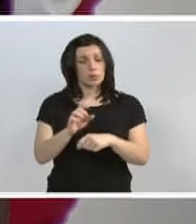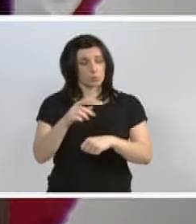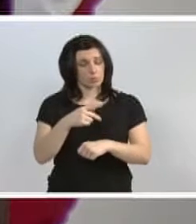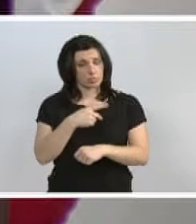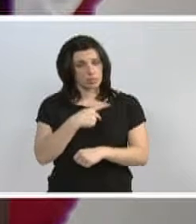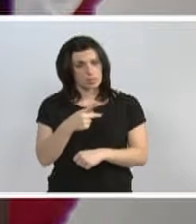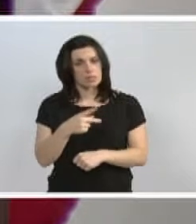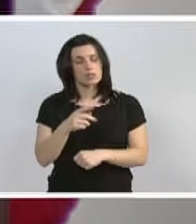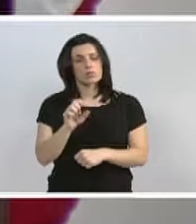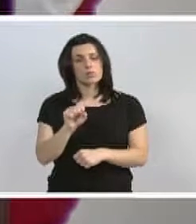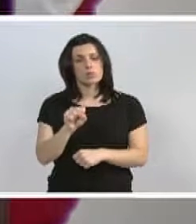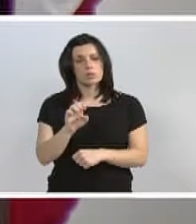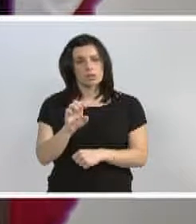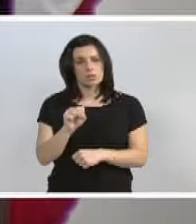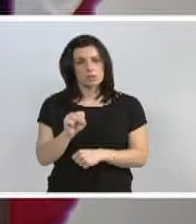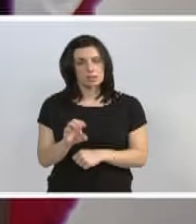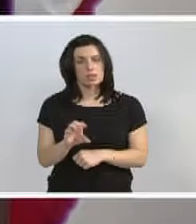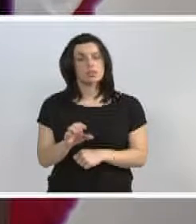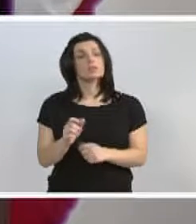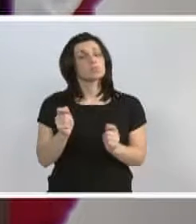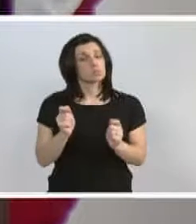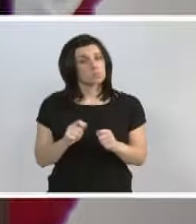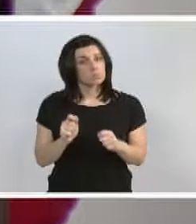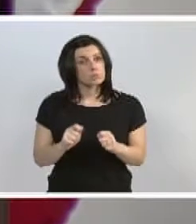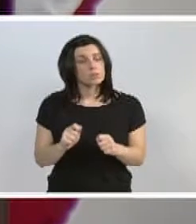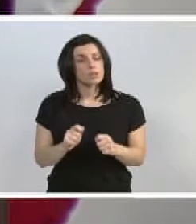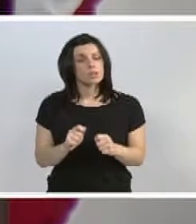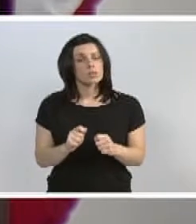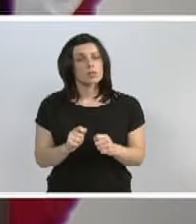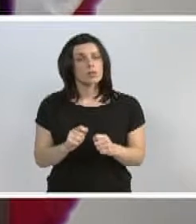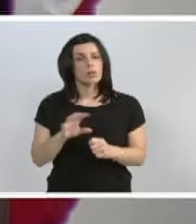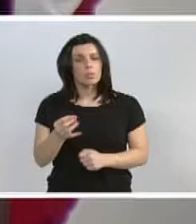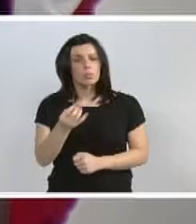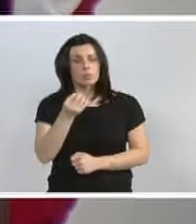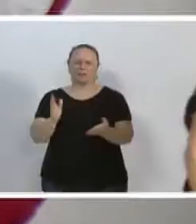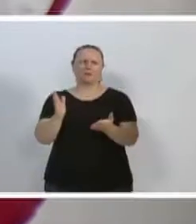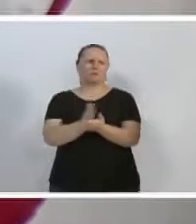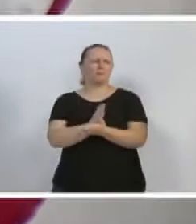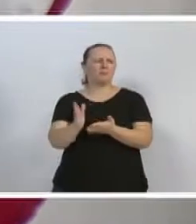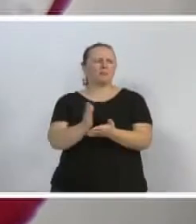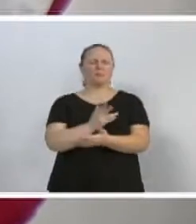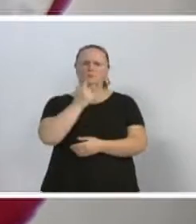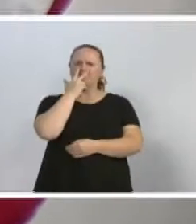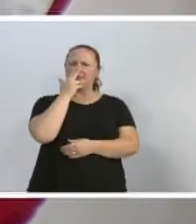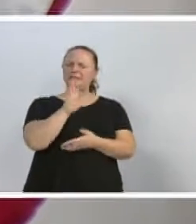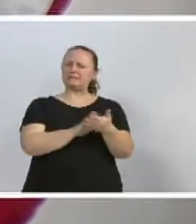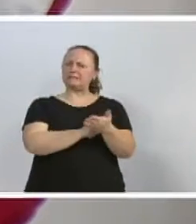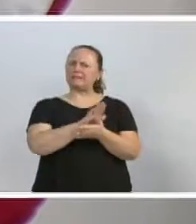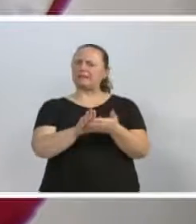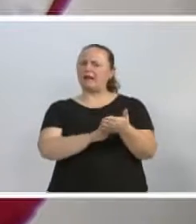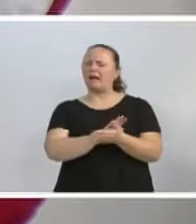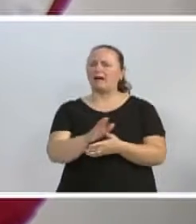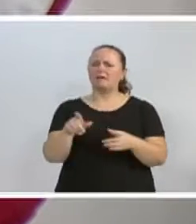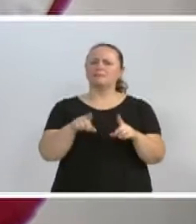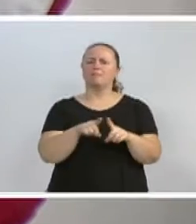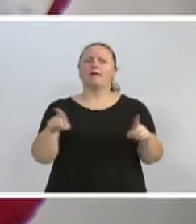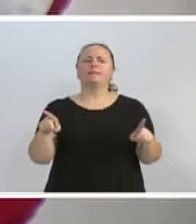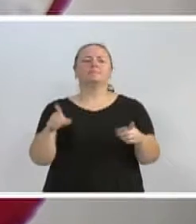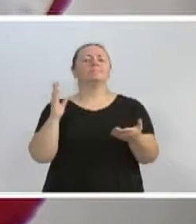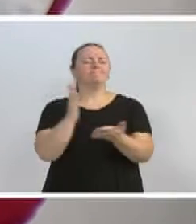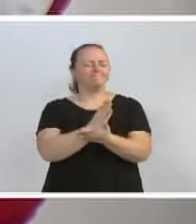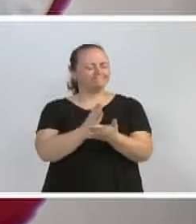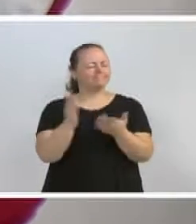importância do cerene para recuperar usuários de drogas já o parlamentar robinho destaque ou a